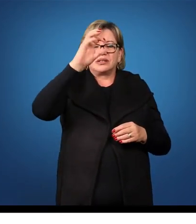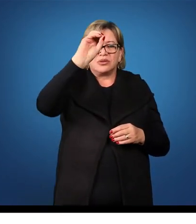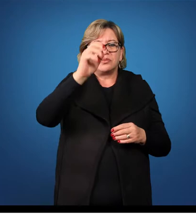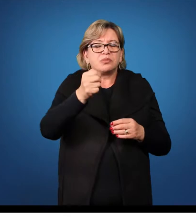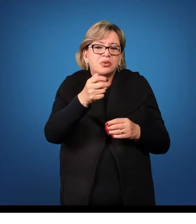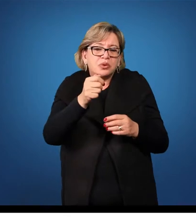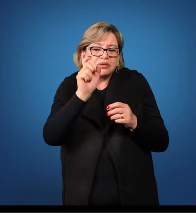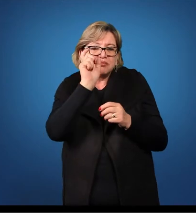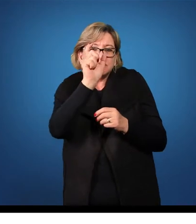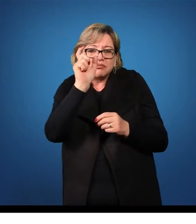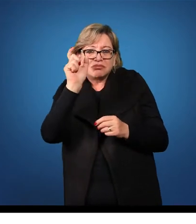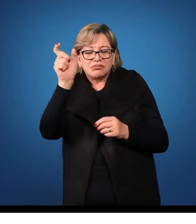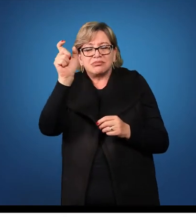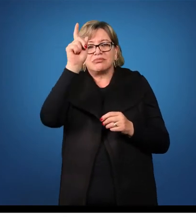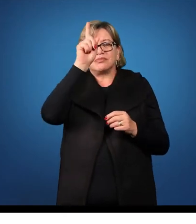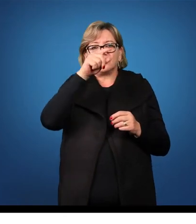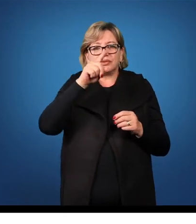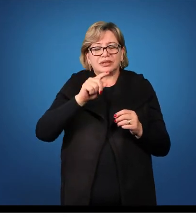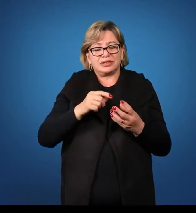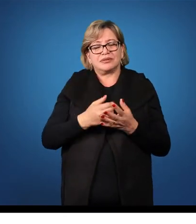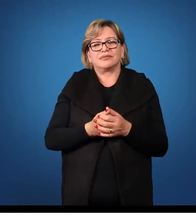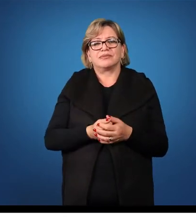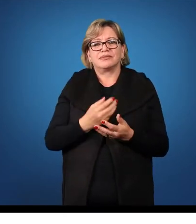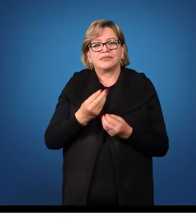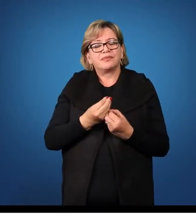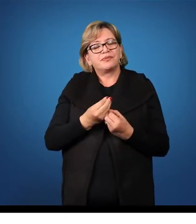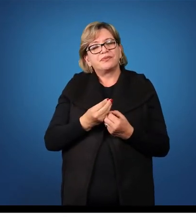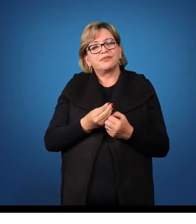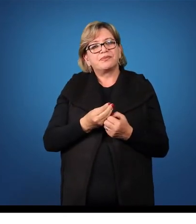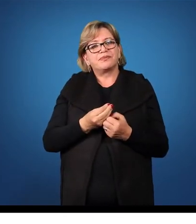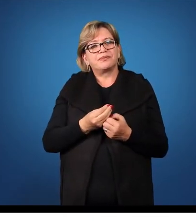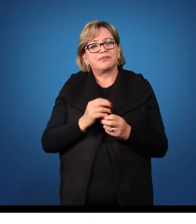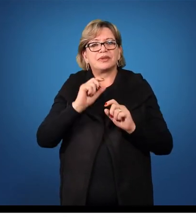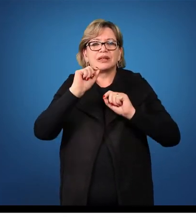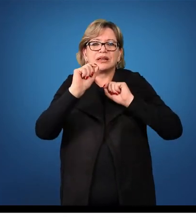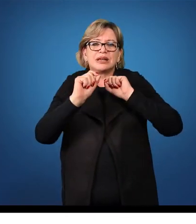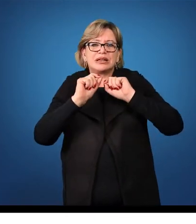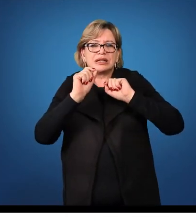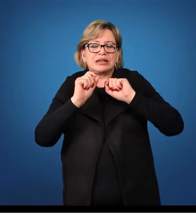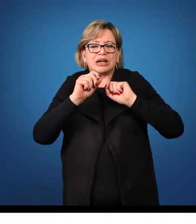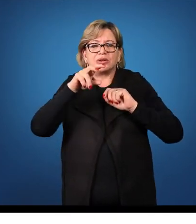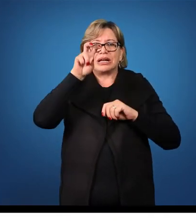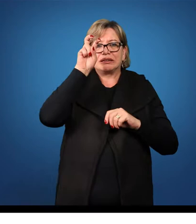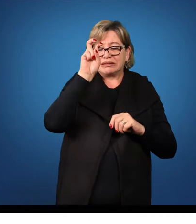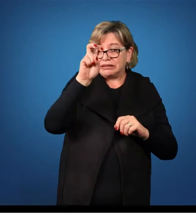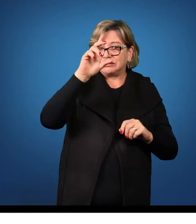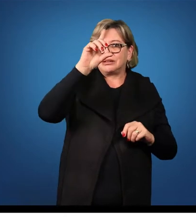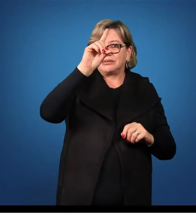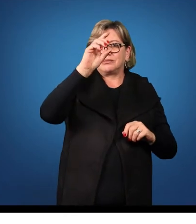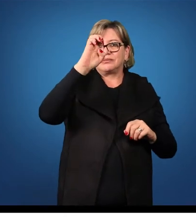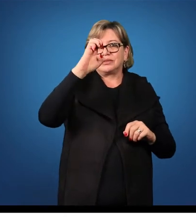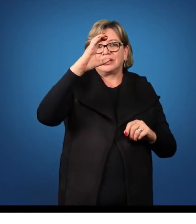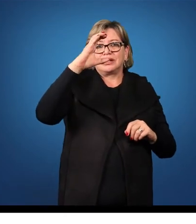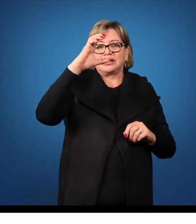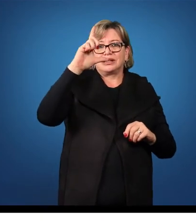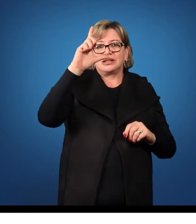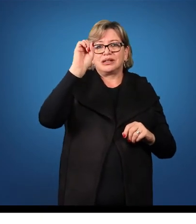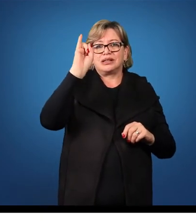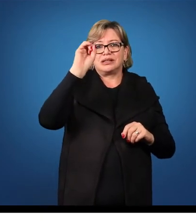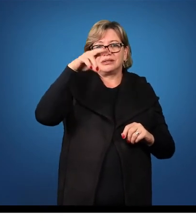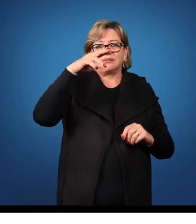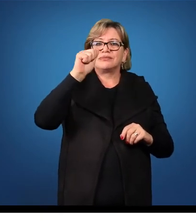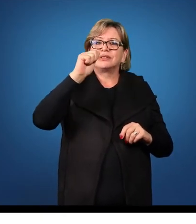a aaa a terceira da inclinação quinta declinação na quinta